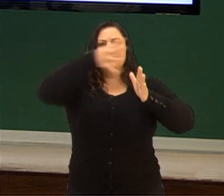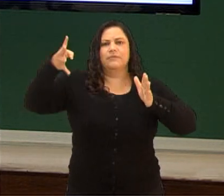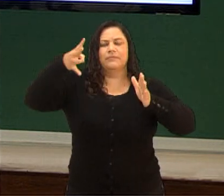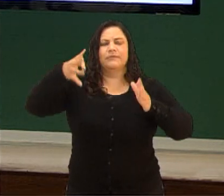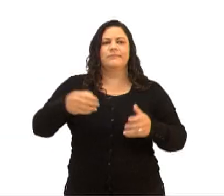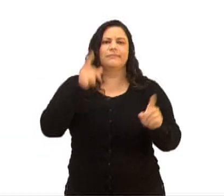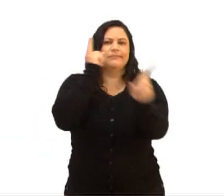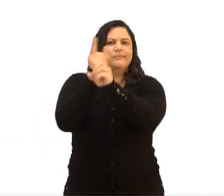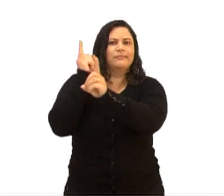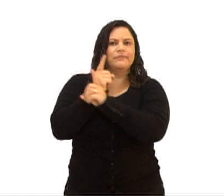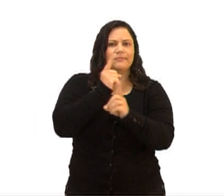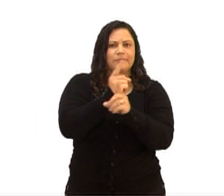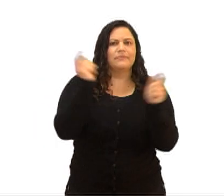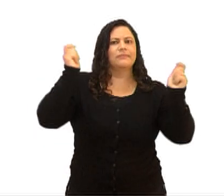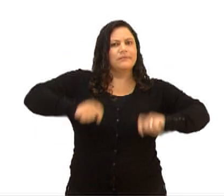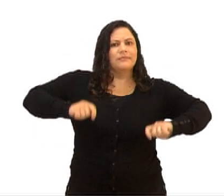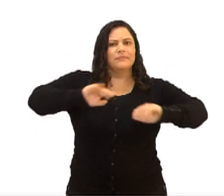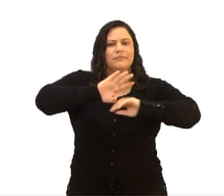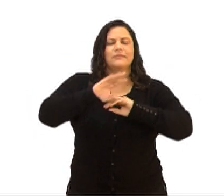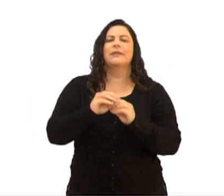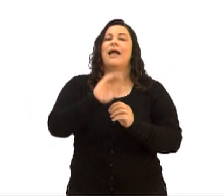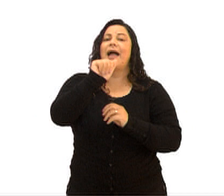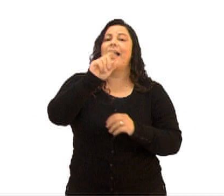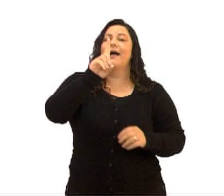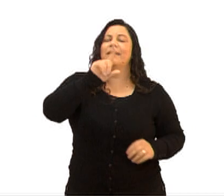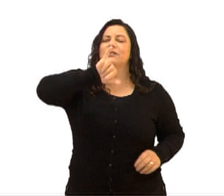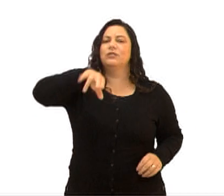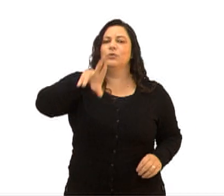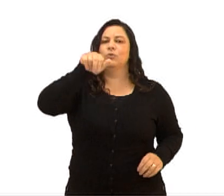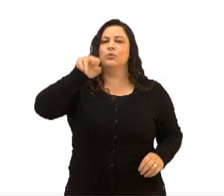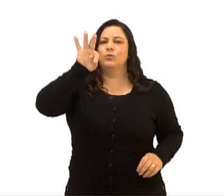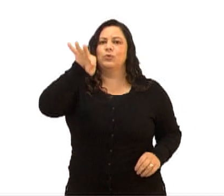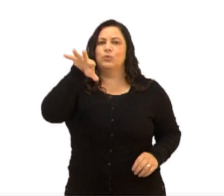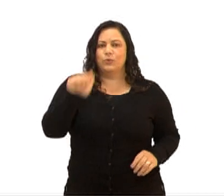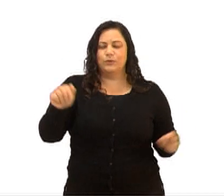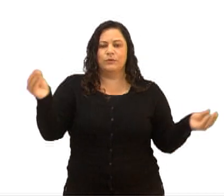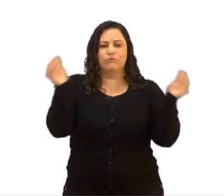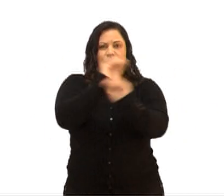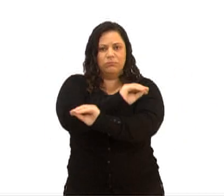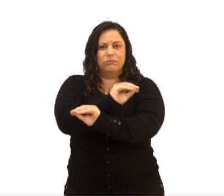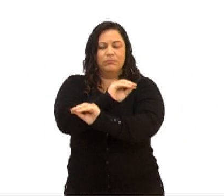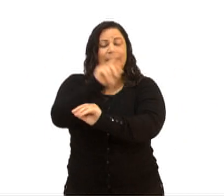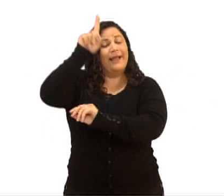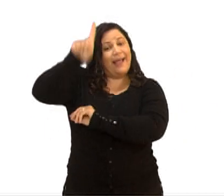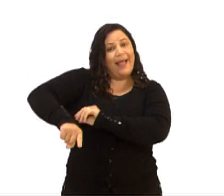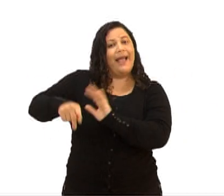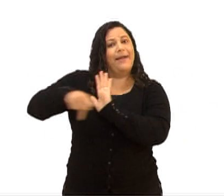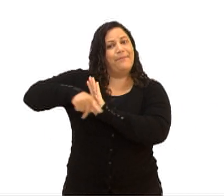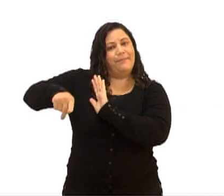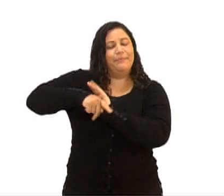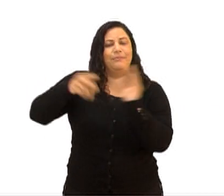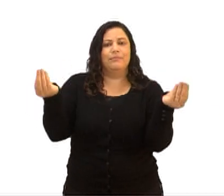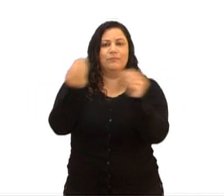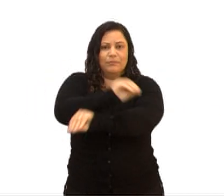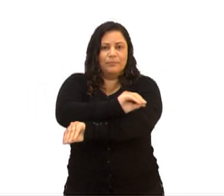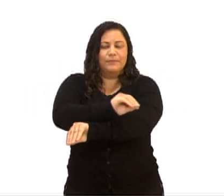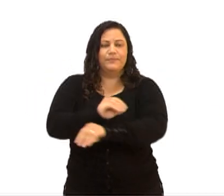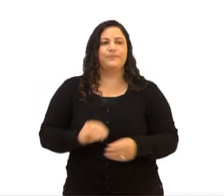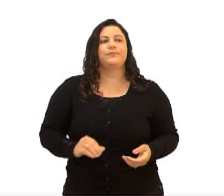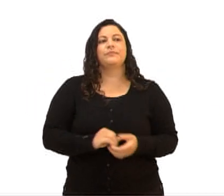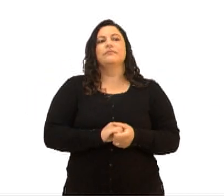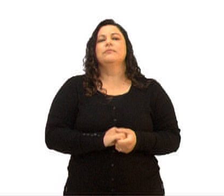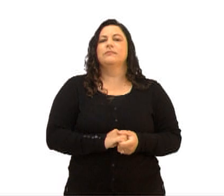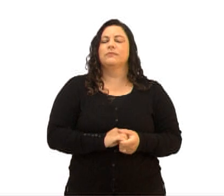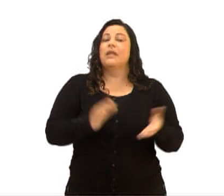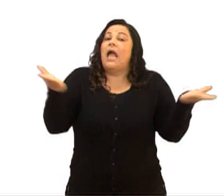é, a matriz adjunta, por definição, é a transposta da matriz dos cofatores. Tudo bem? Então, eu vou fazer